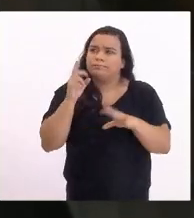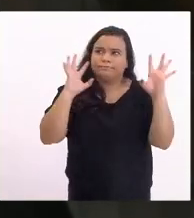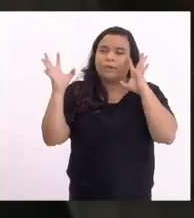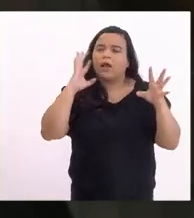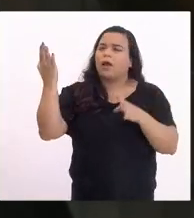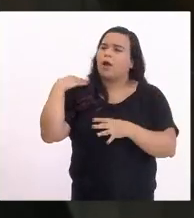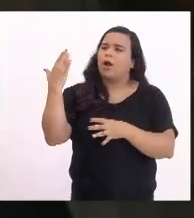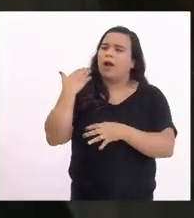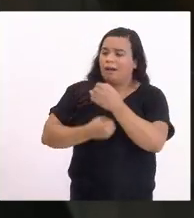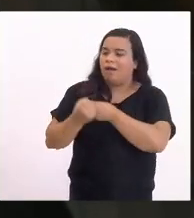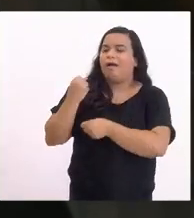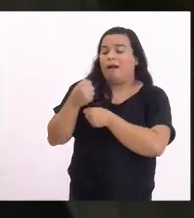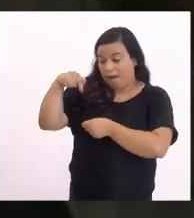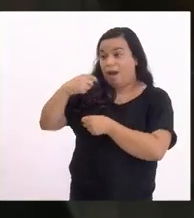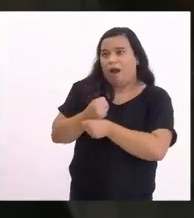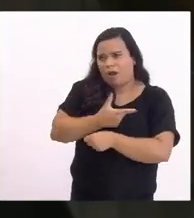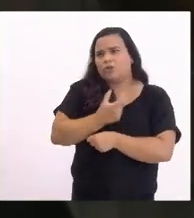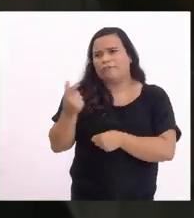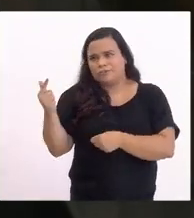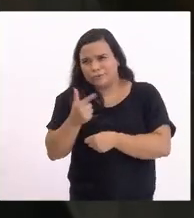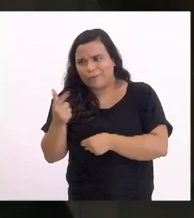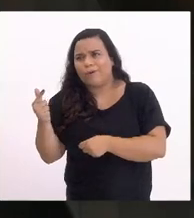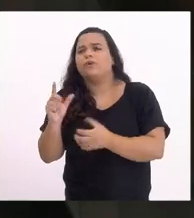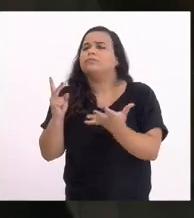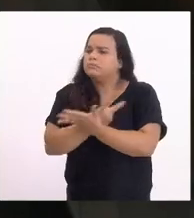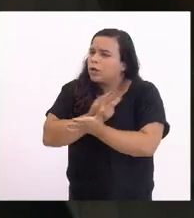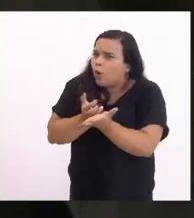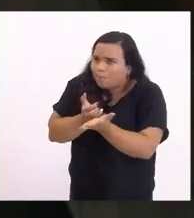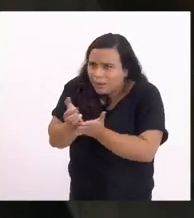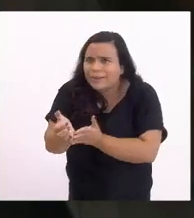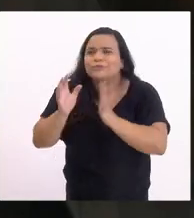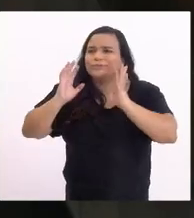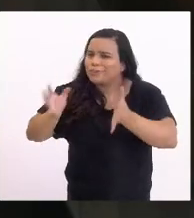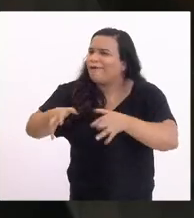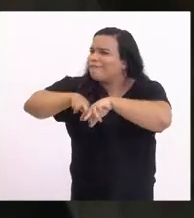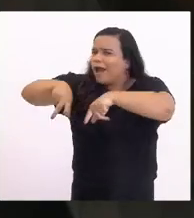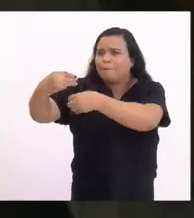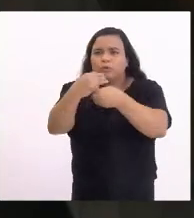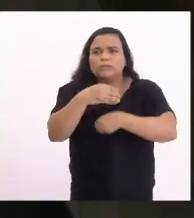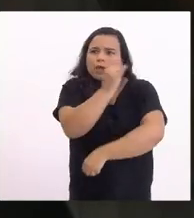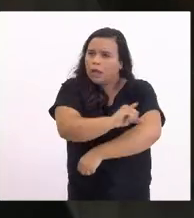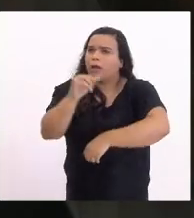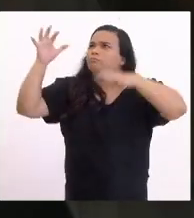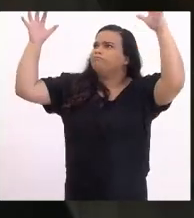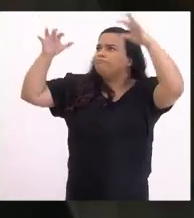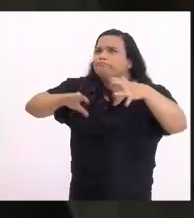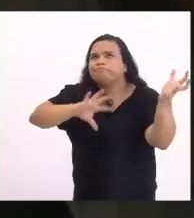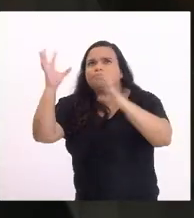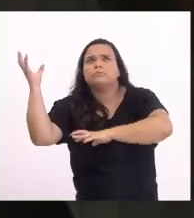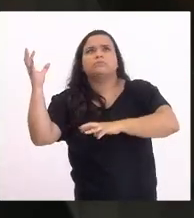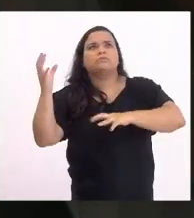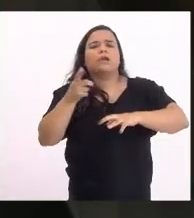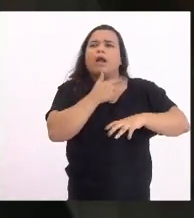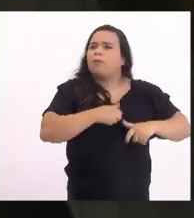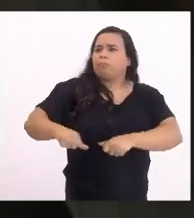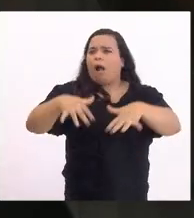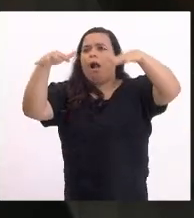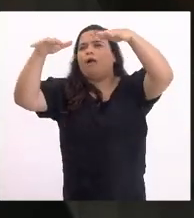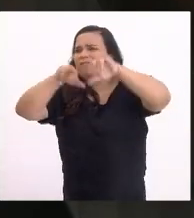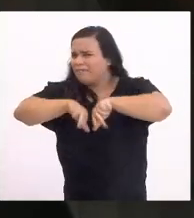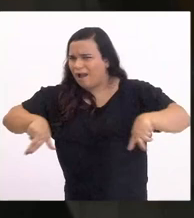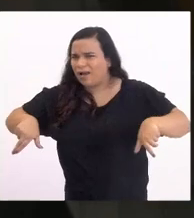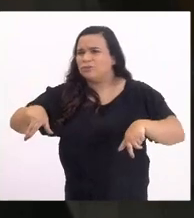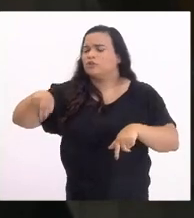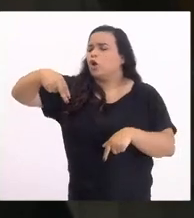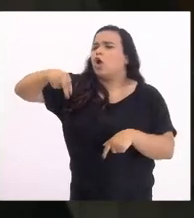temos tido municípios do Rio de Janeiro afetados por enchentes e inundações e tempestades, como é o caso do noroeste do estado. Logo no